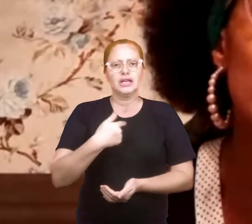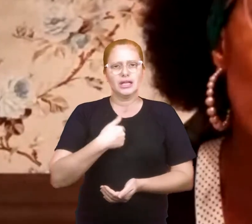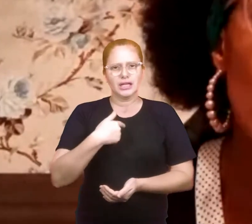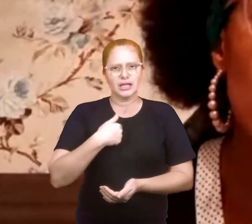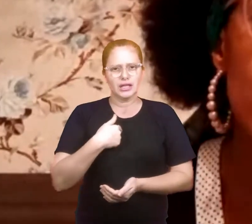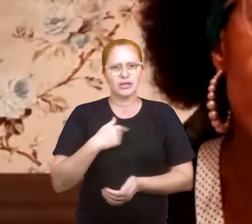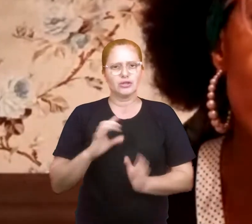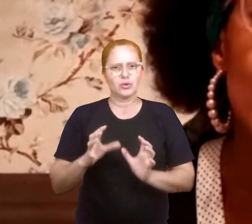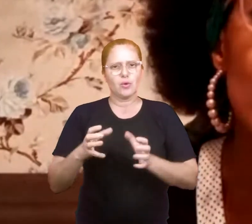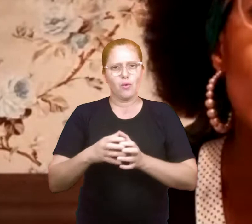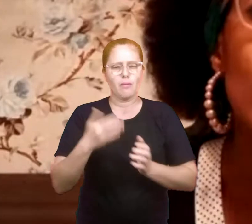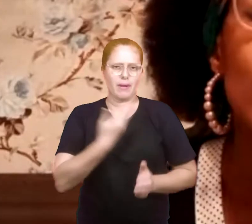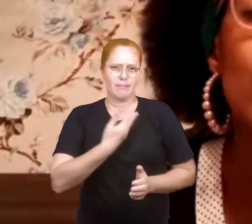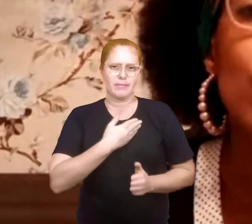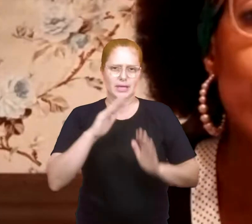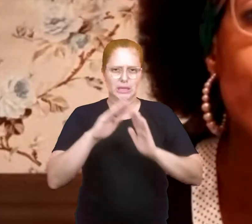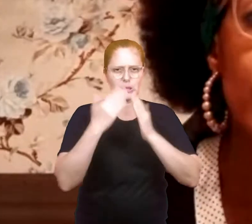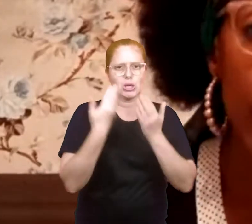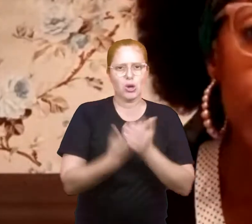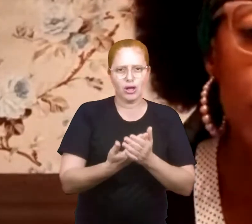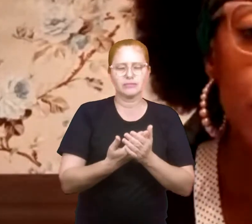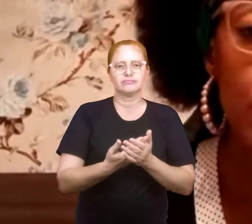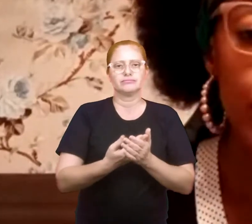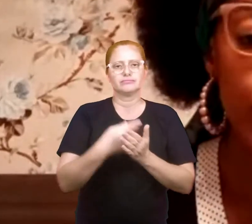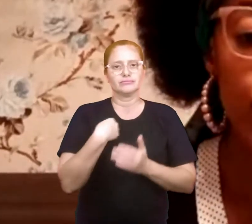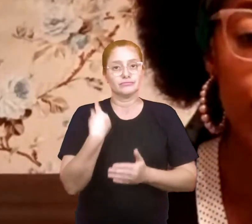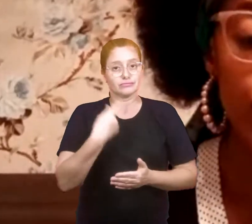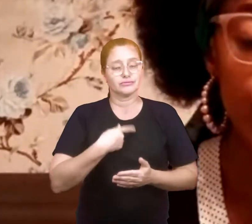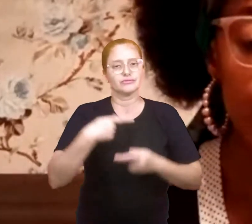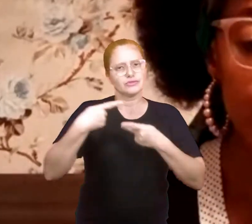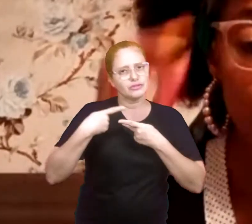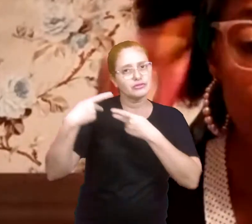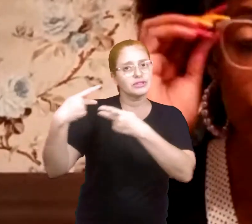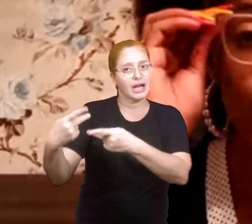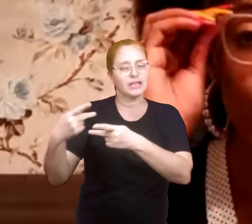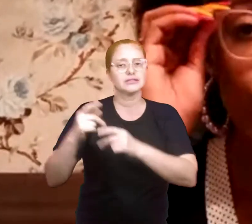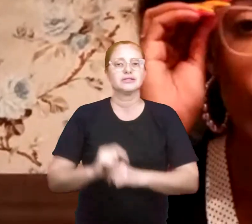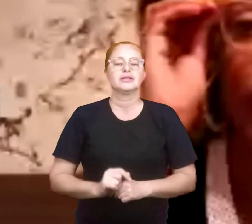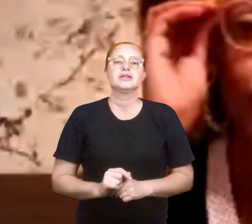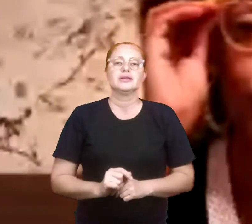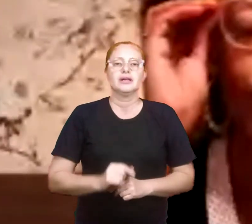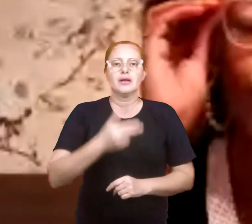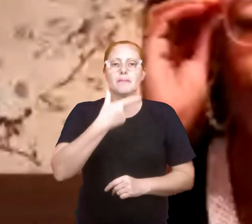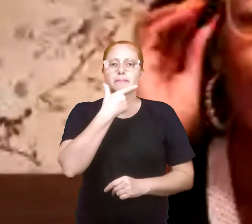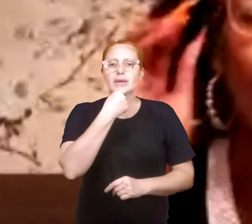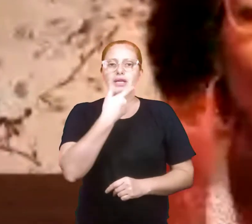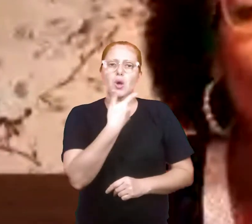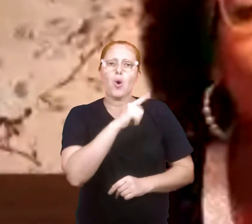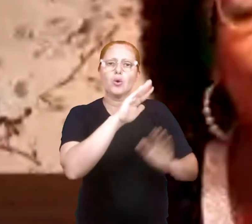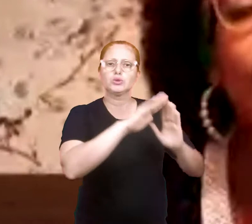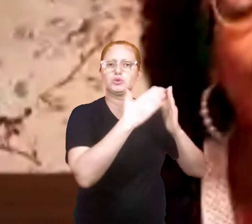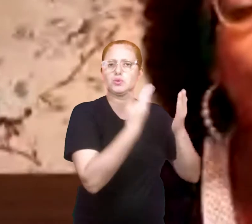amigas da escola, nós fomos convidadas por um menino de outro colégio